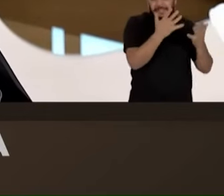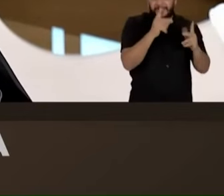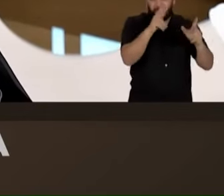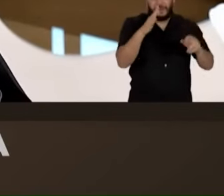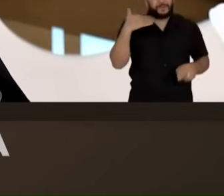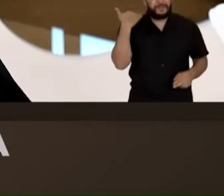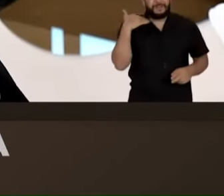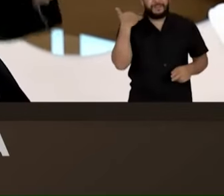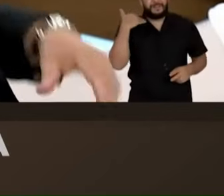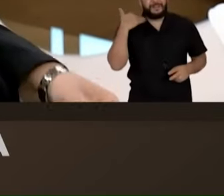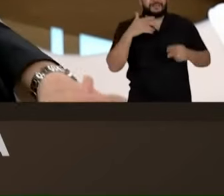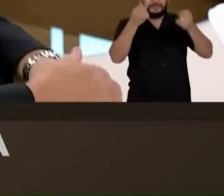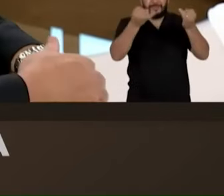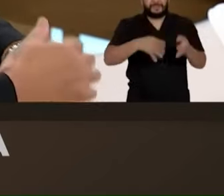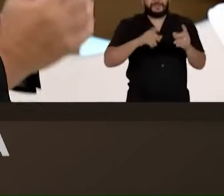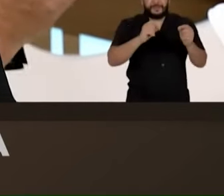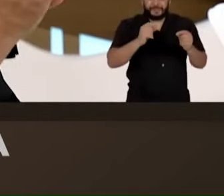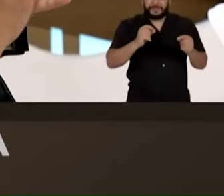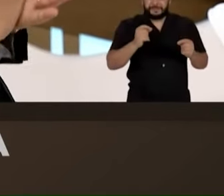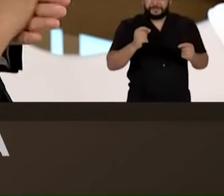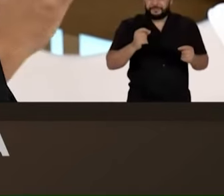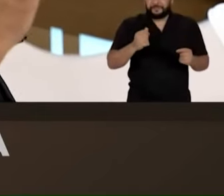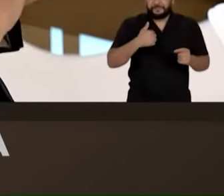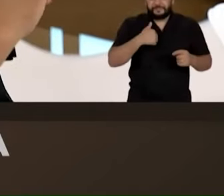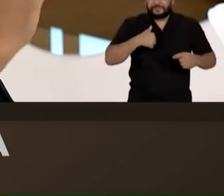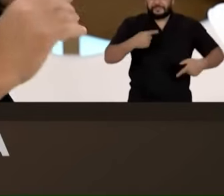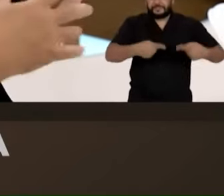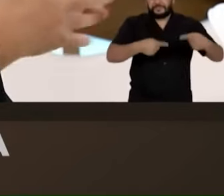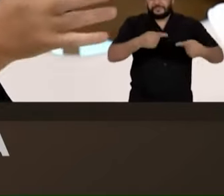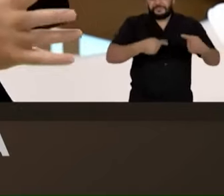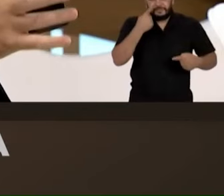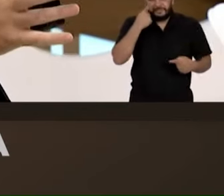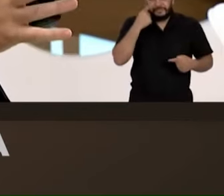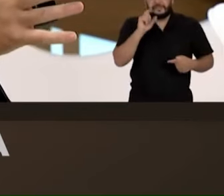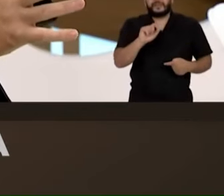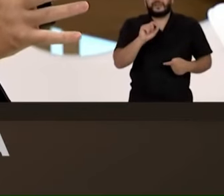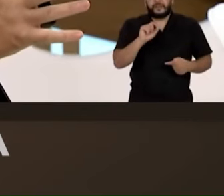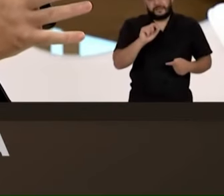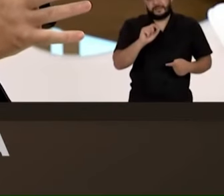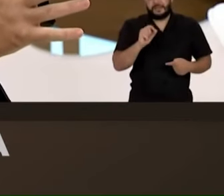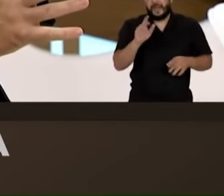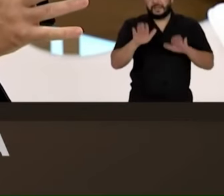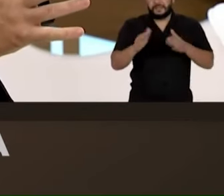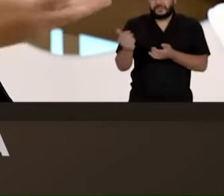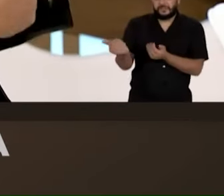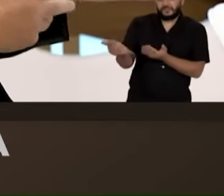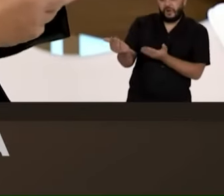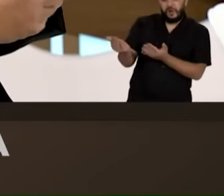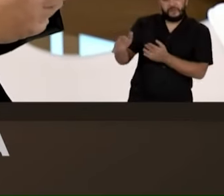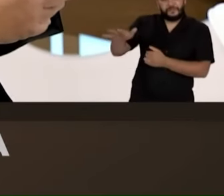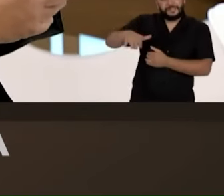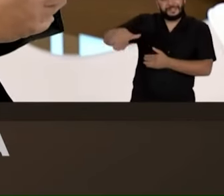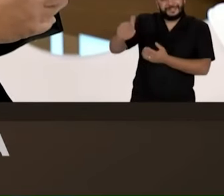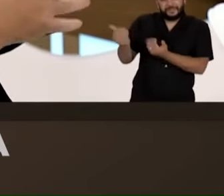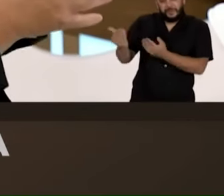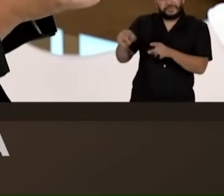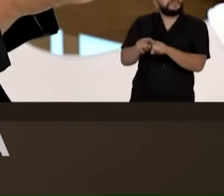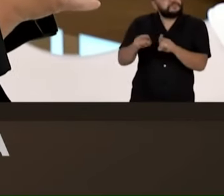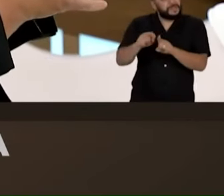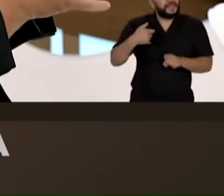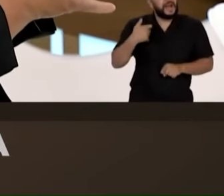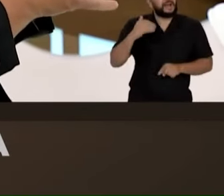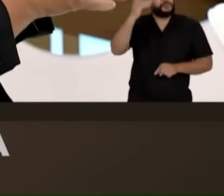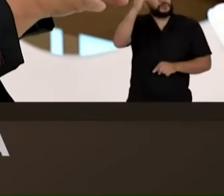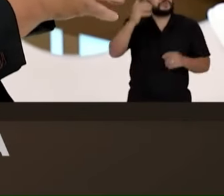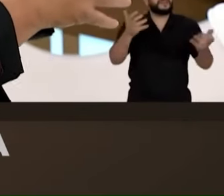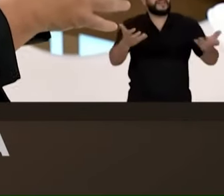em vários momentos, numa discussão anterior que eu tinha visto. Uma parte, por exemplo, dos jovens hoje, e uma parte dos adultos, querem